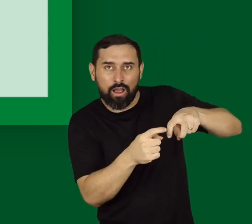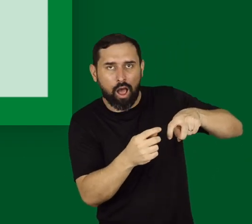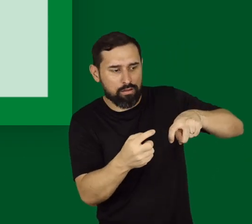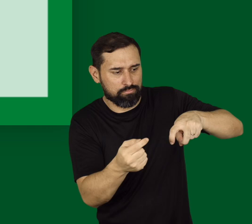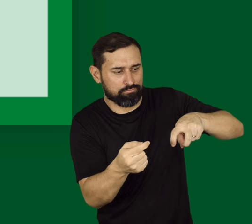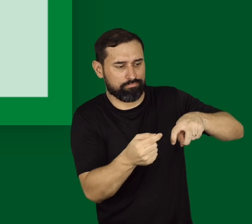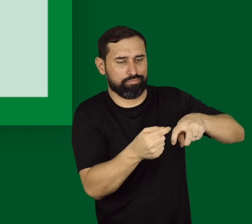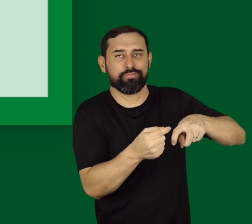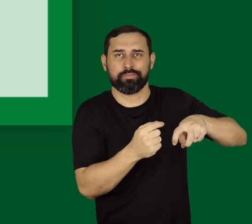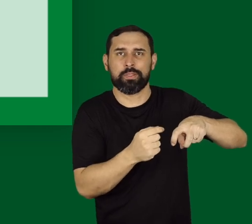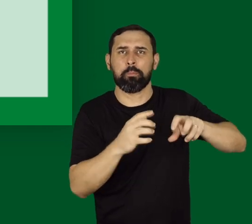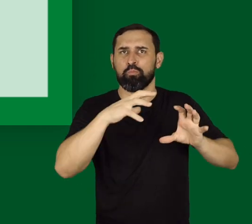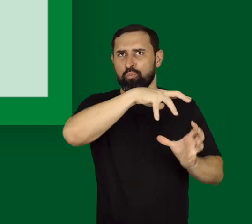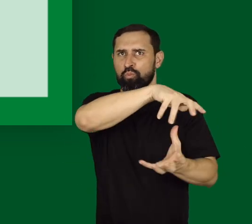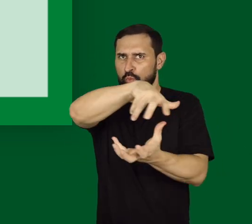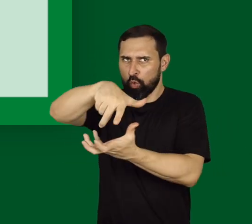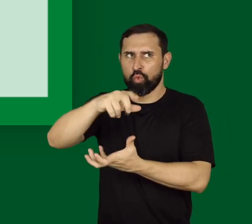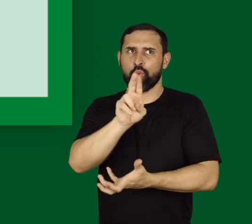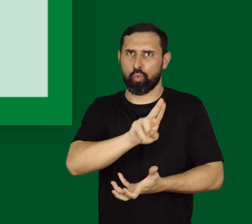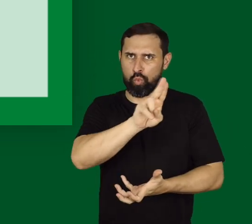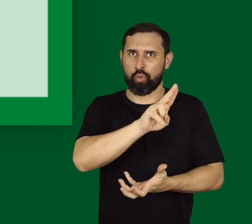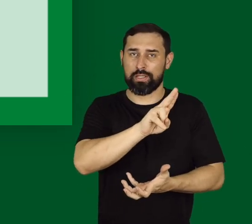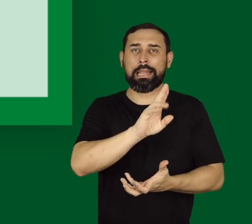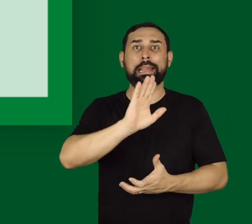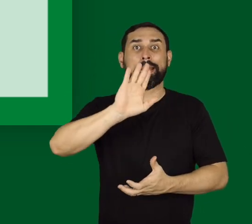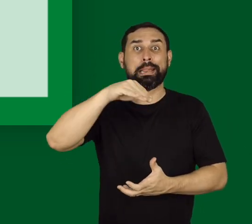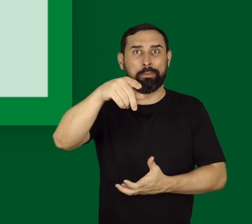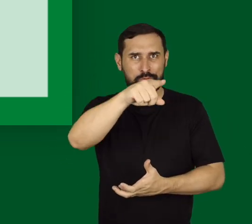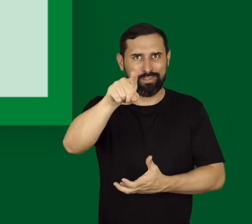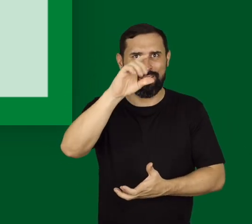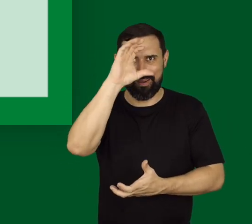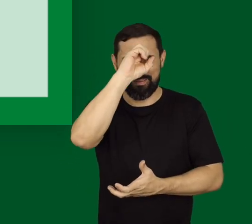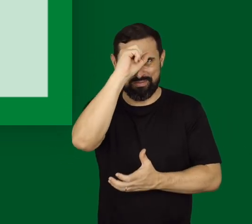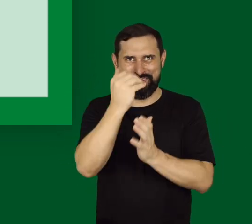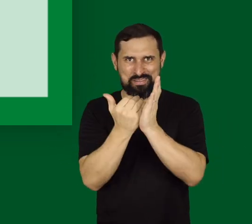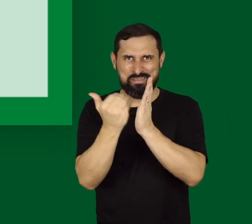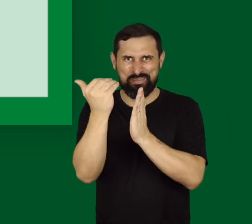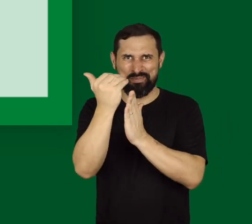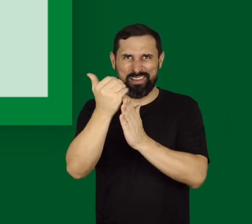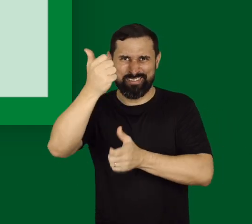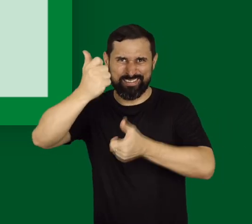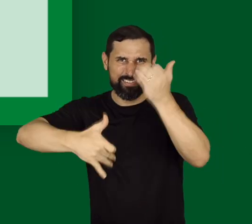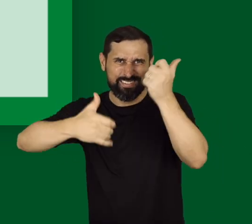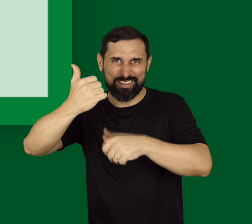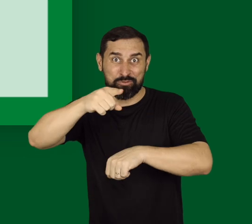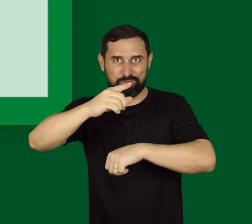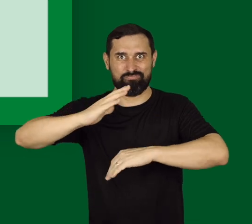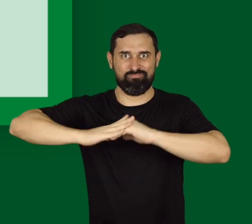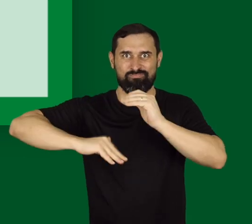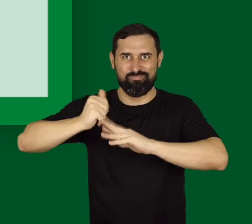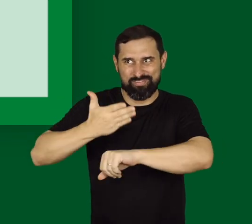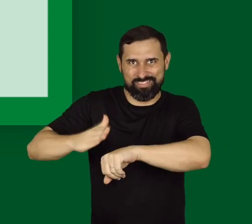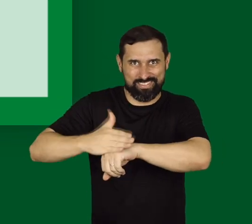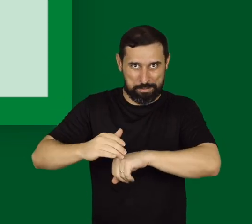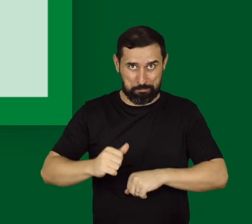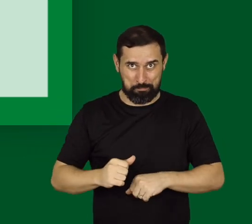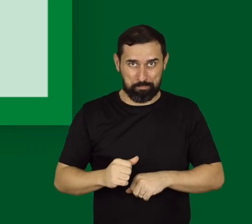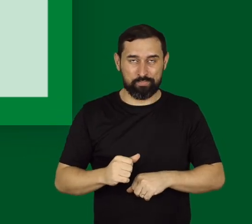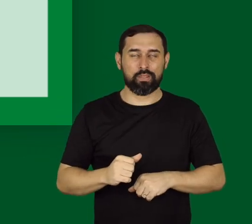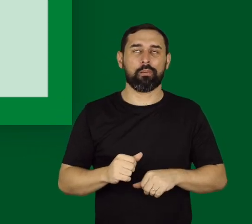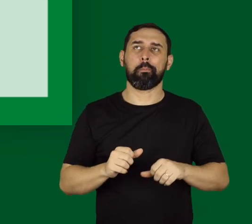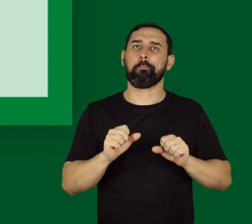da tíbia e 2 centímetros medialmente. Essa prática vocês vão ter aqui daqui a pouco